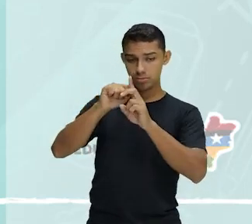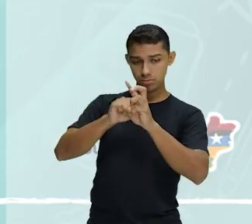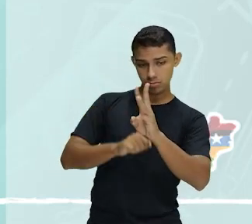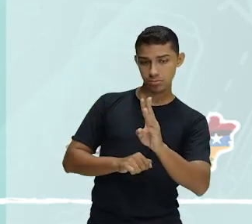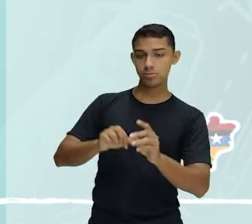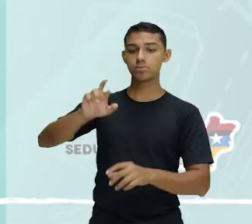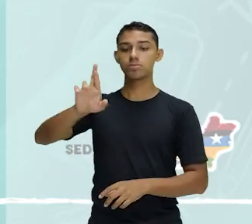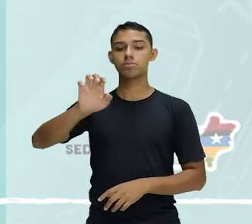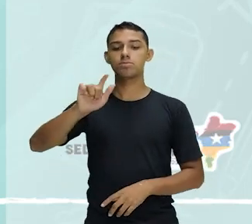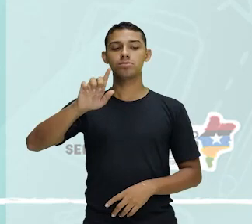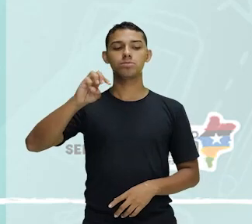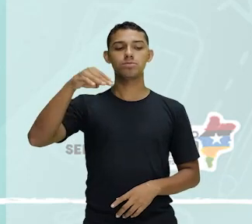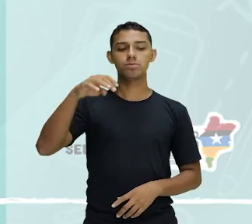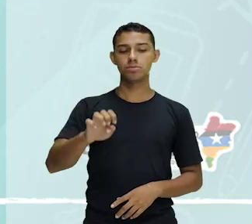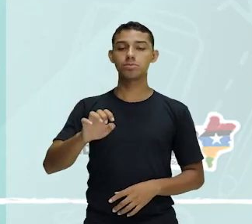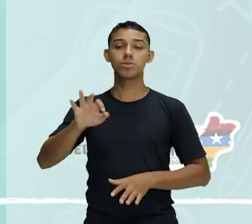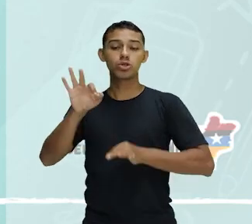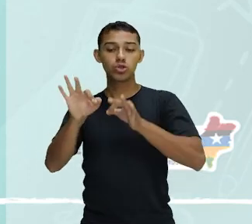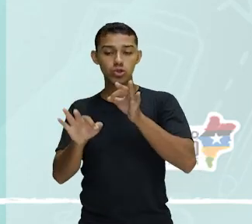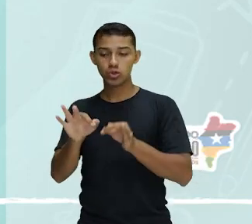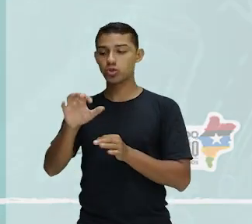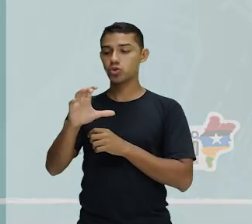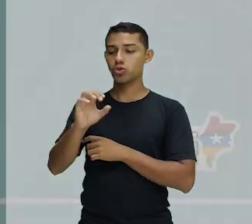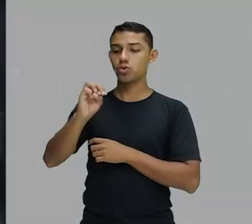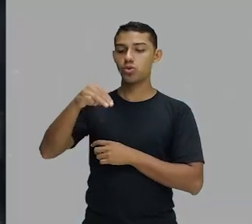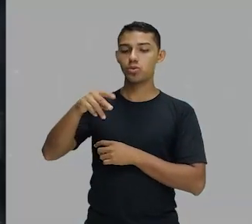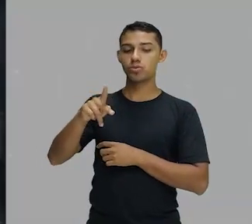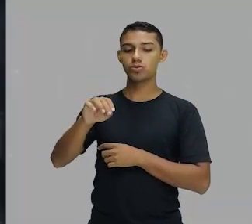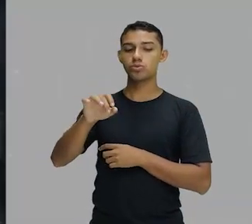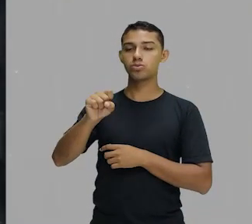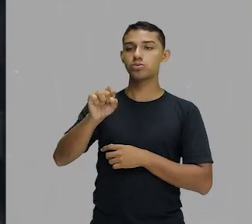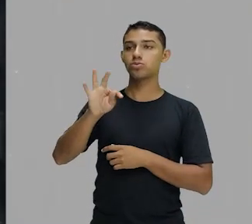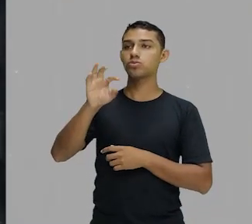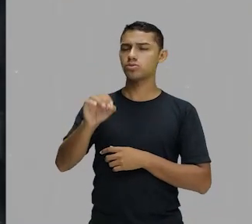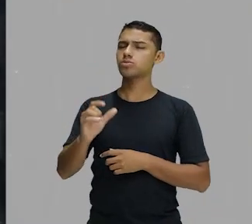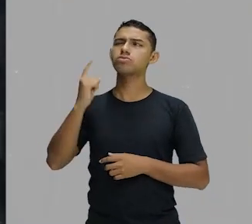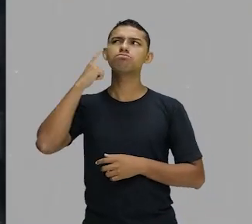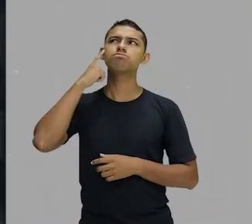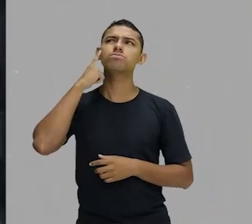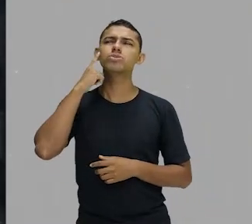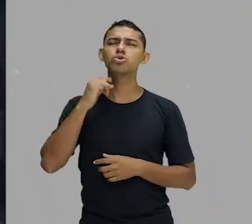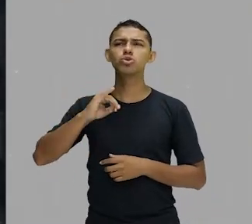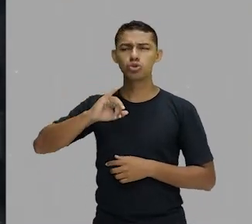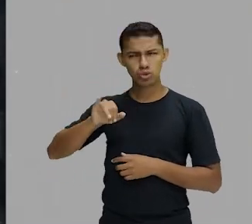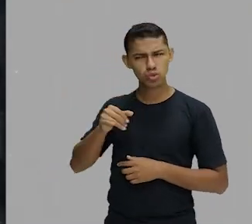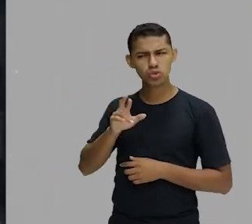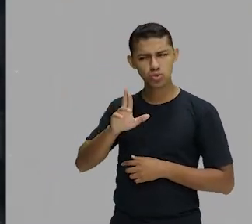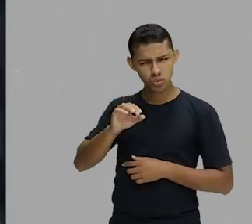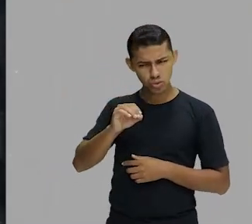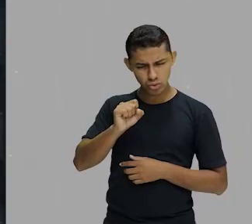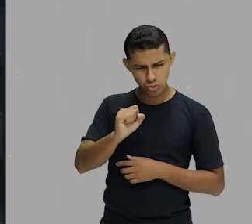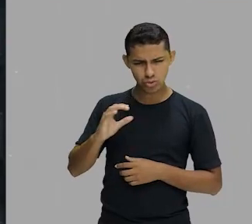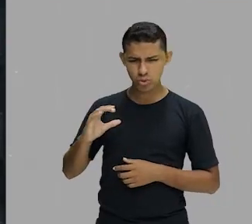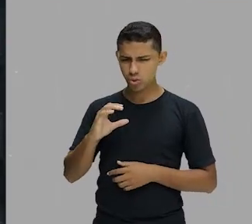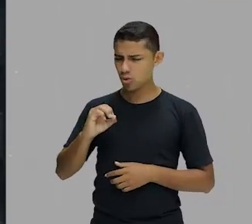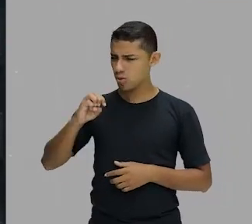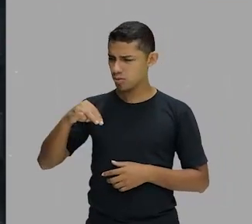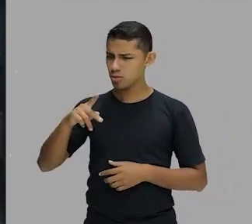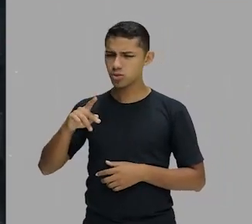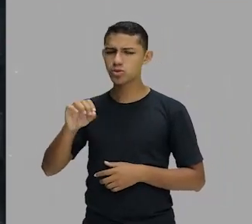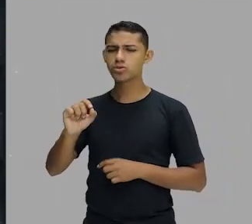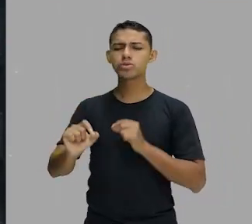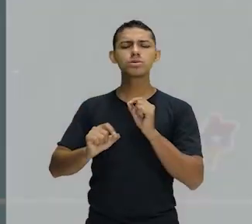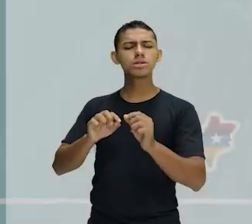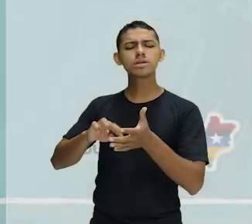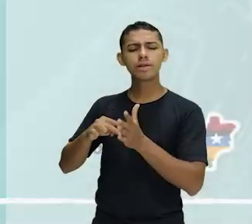de juros compostos. E aqui a gente já para e se pergunta, juros compostos? O que é isso?